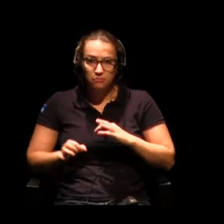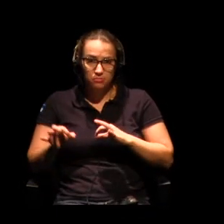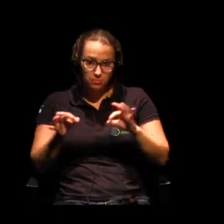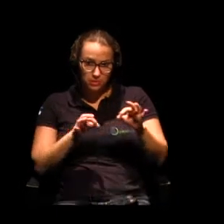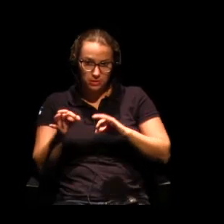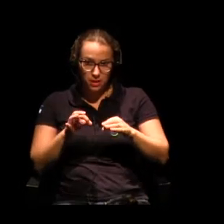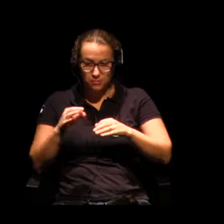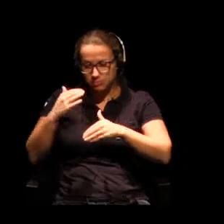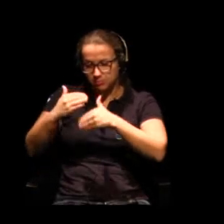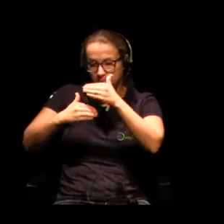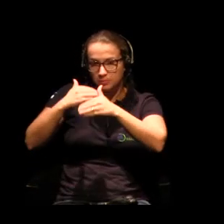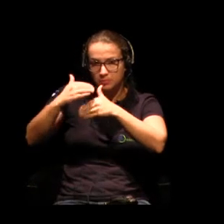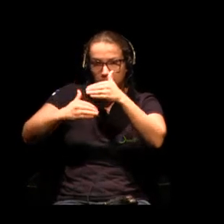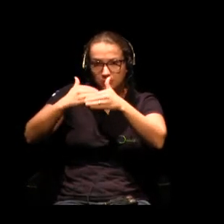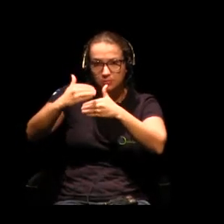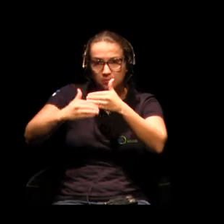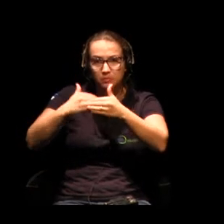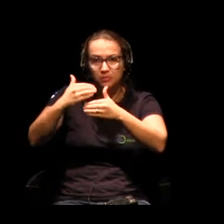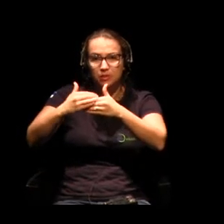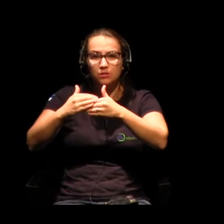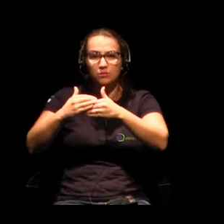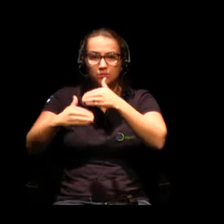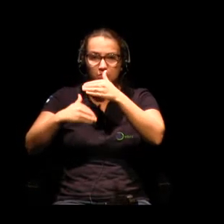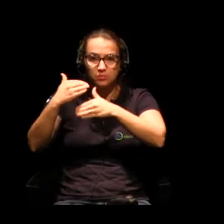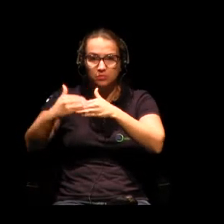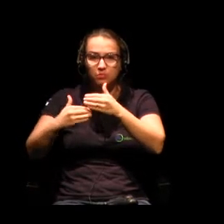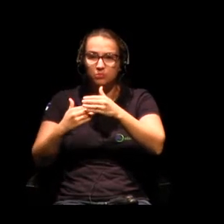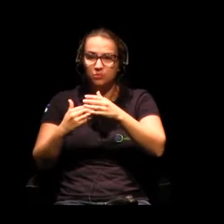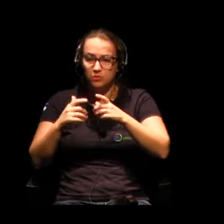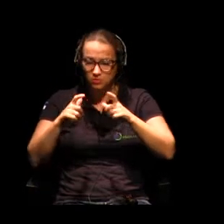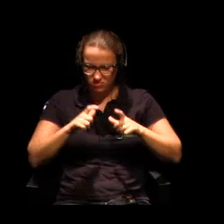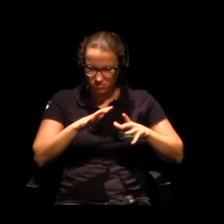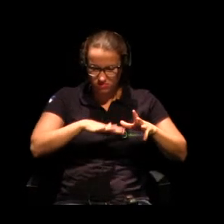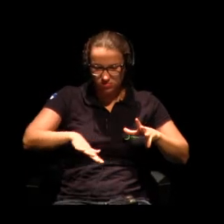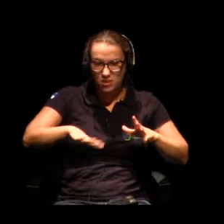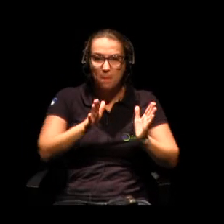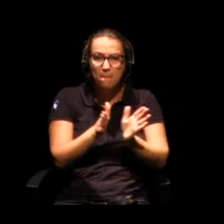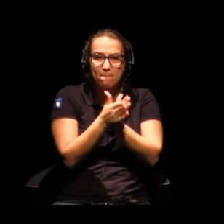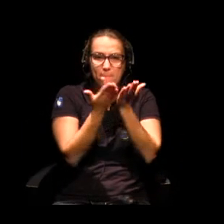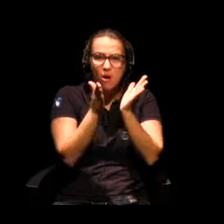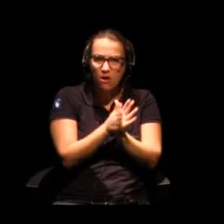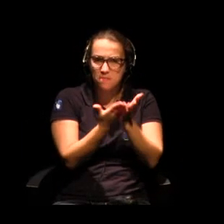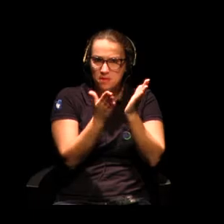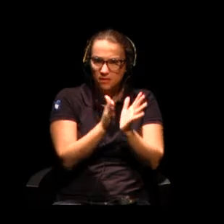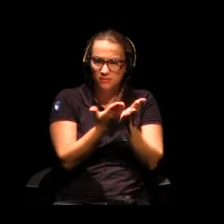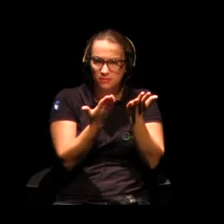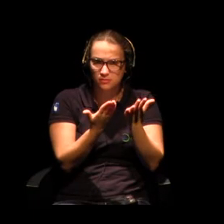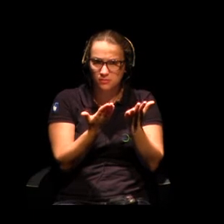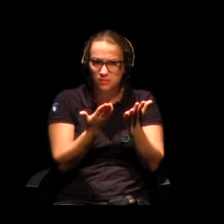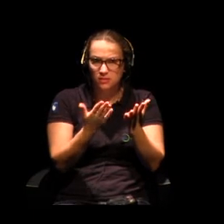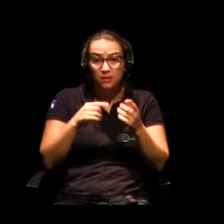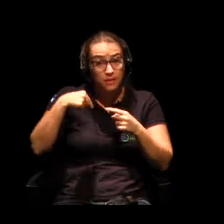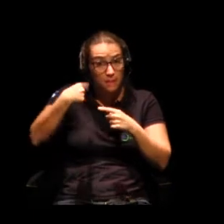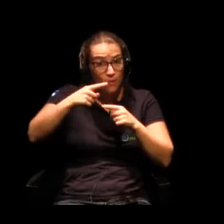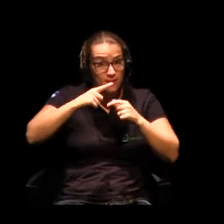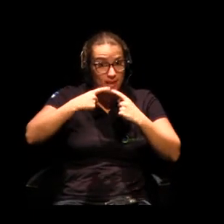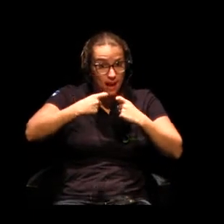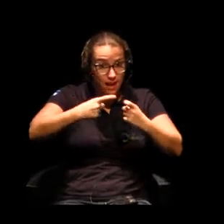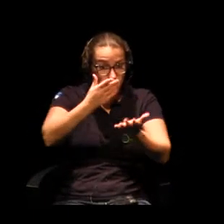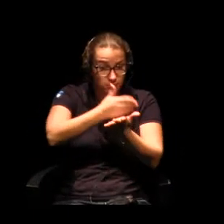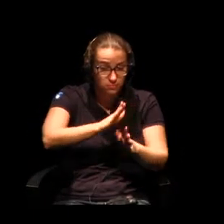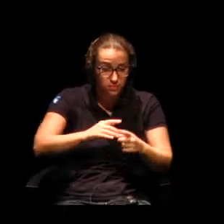houve um esquema de desenvolvimento que levou ao desenvolvimento dos subúrbios, e